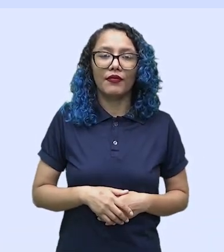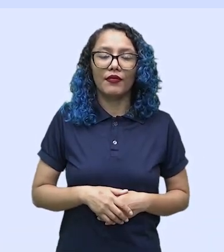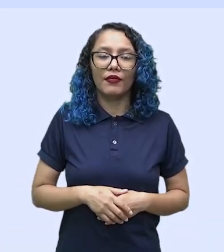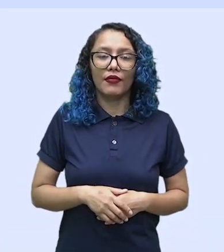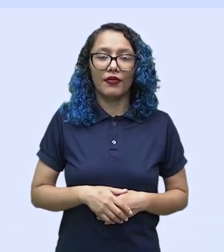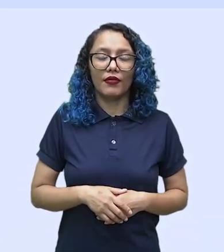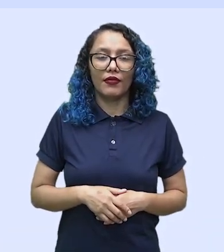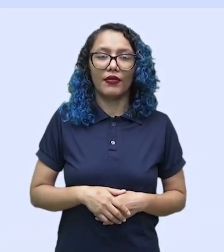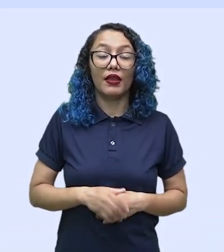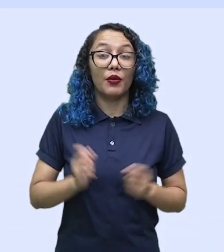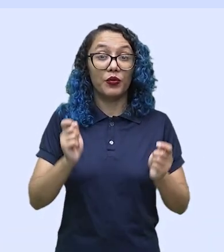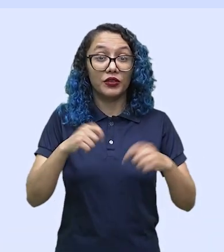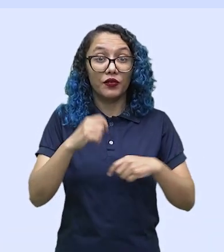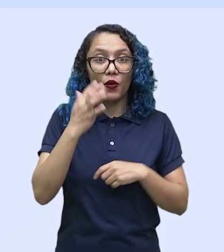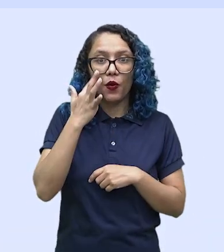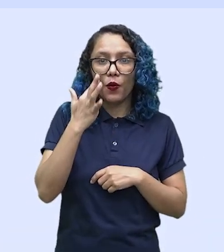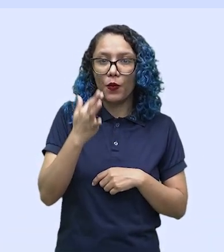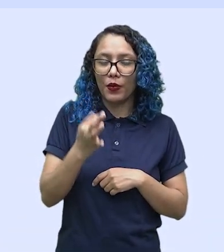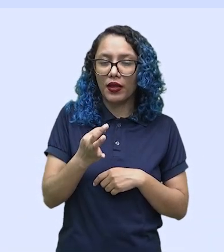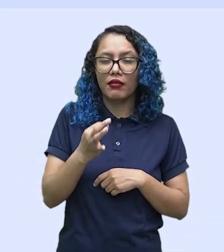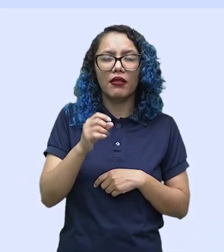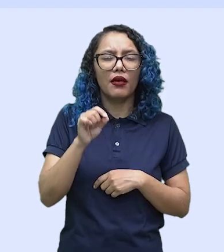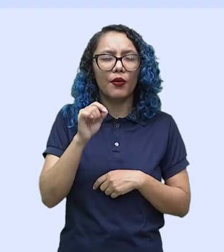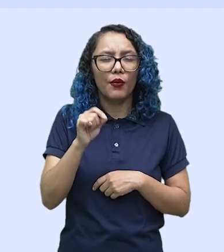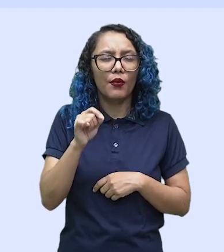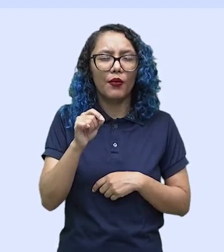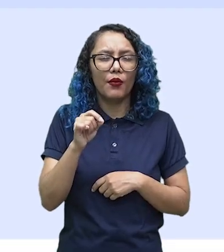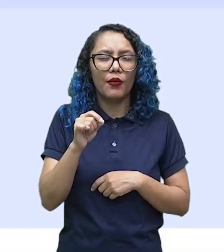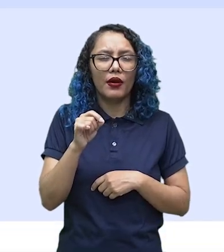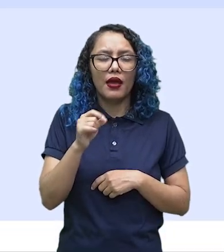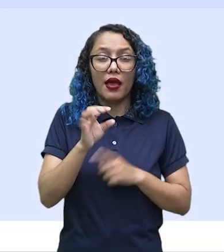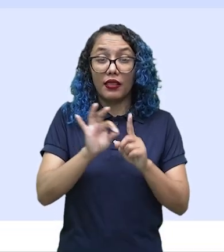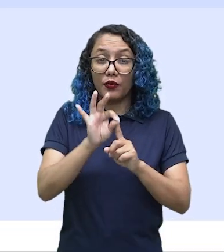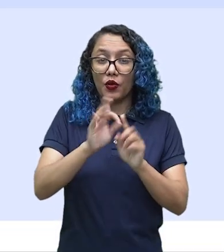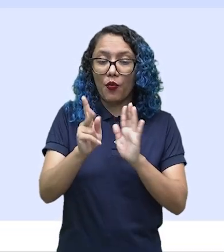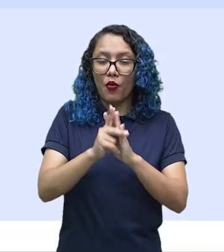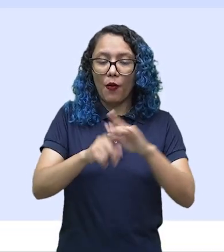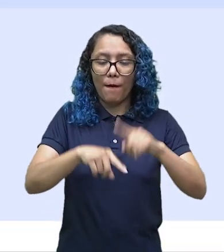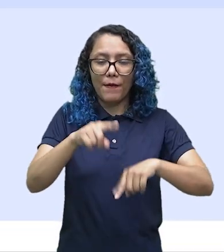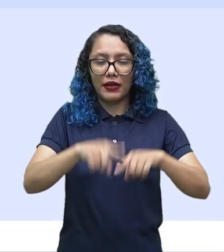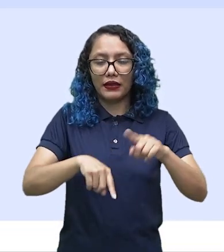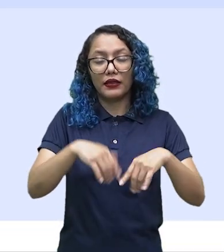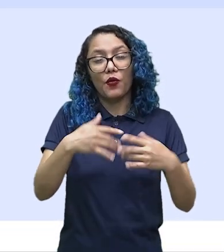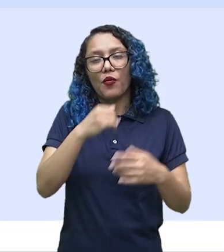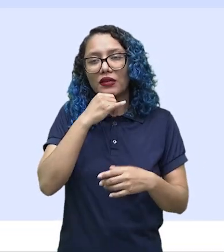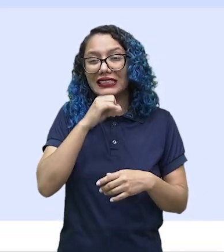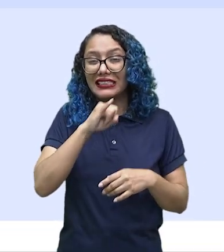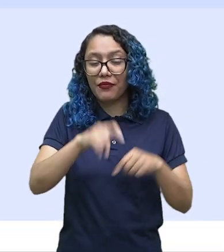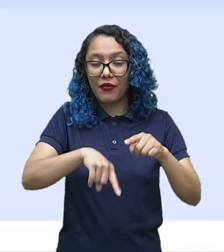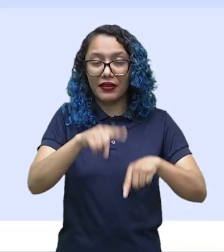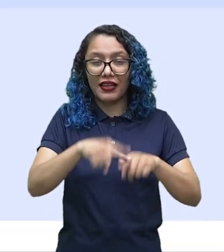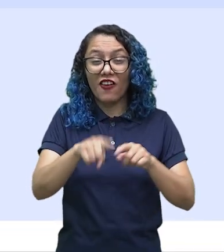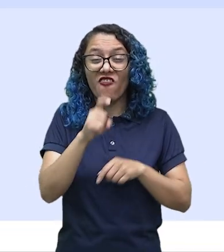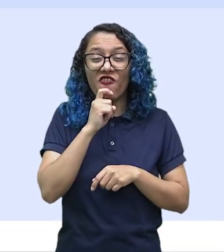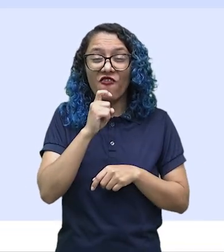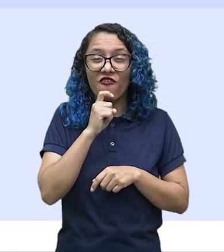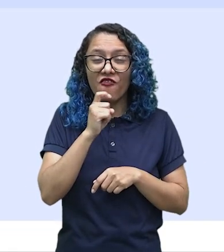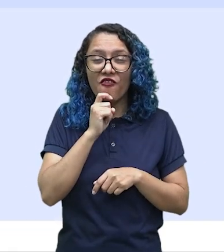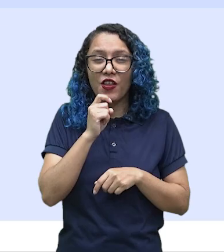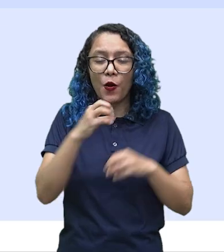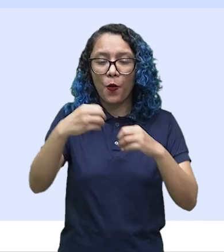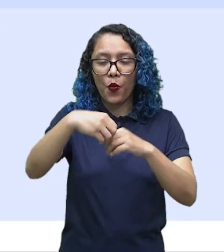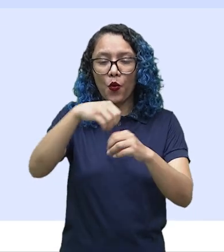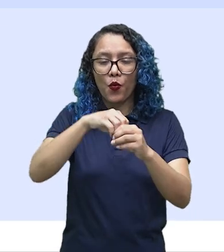a temperatura, né, de um determinado corpo, né? Então, num corpo frio, as moléculas se movem